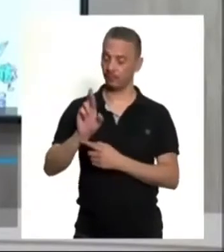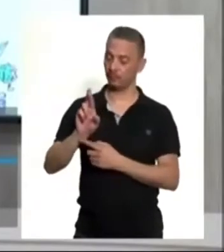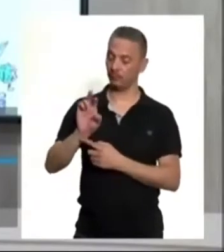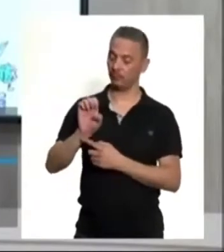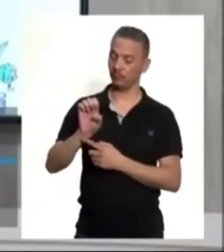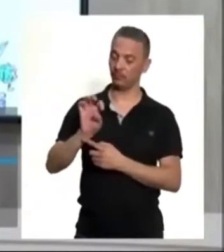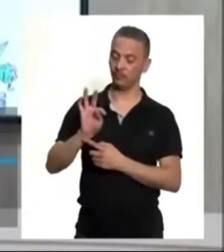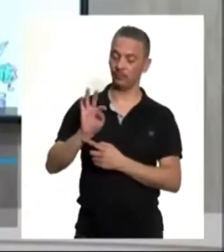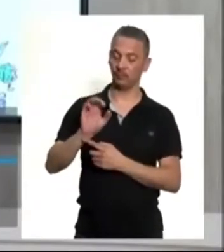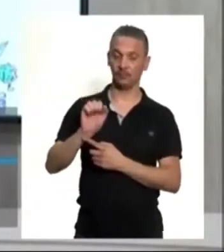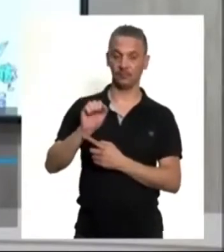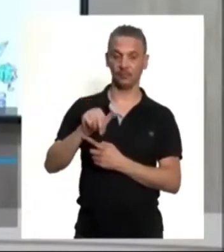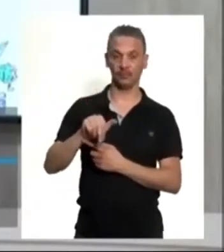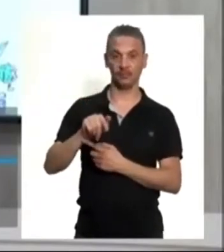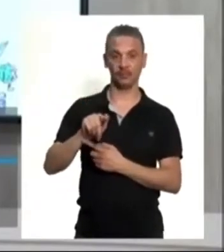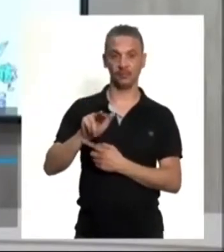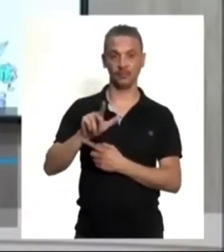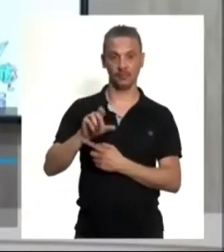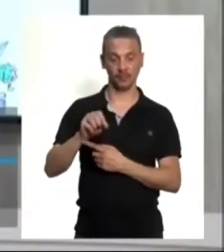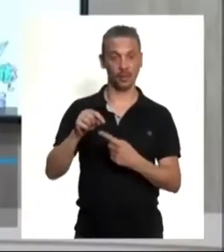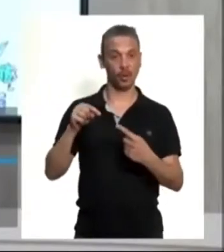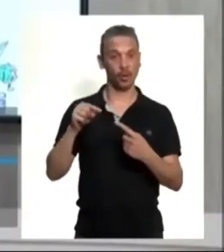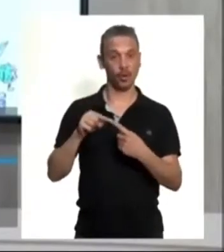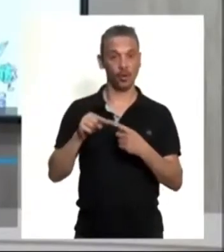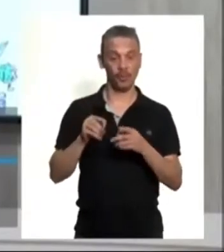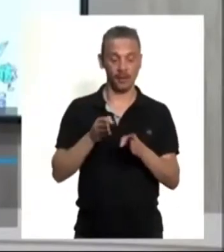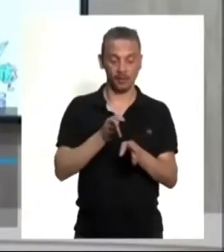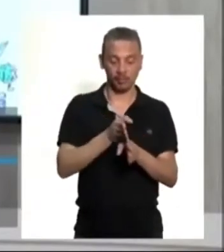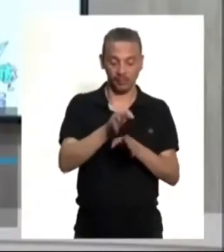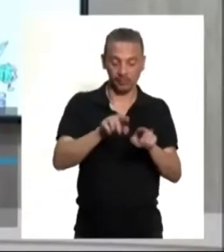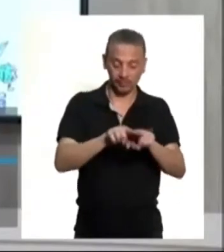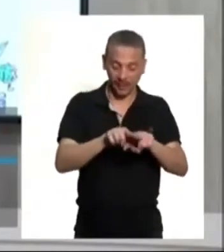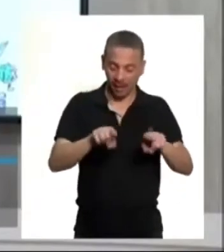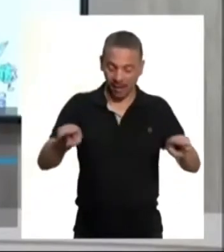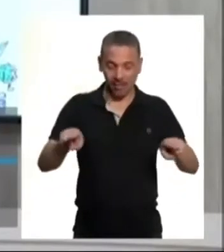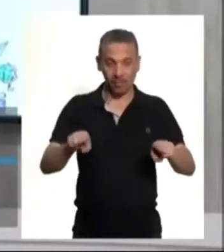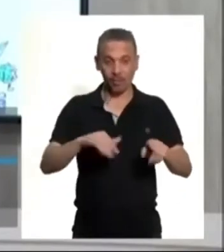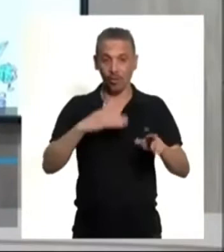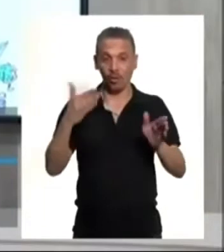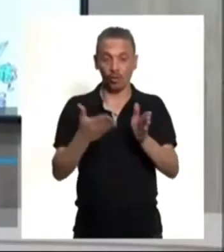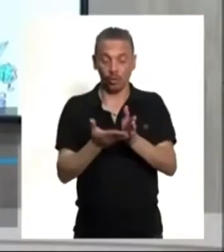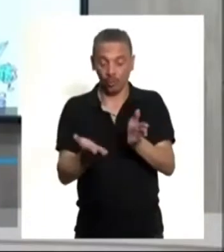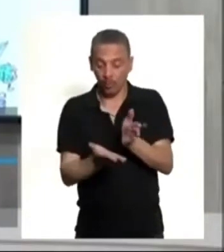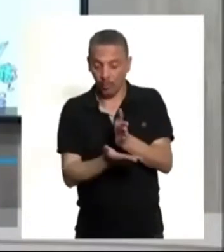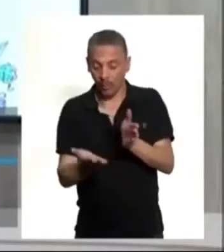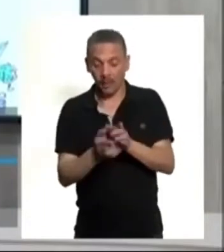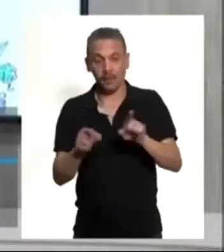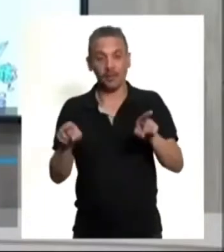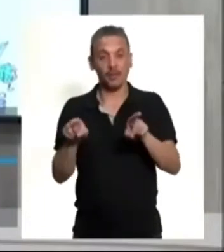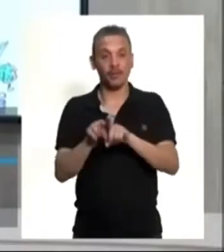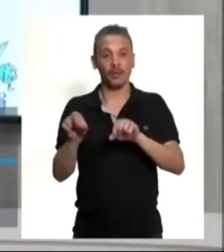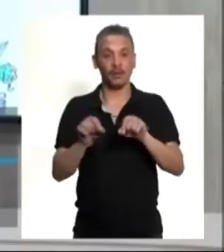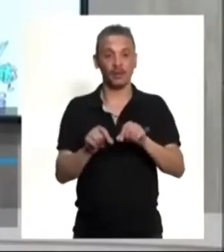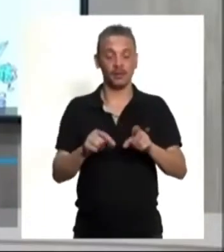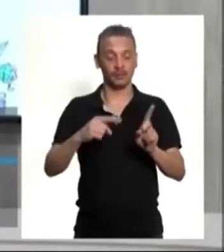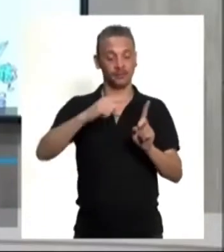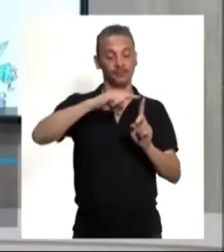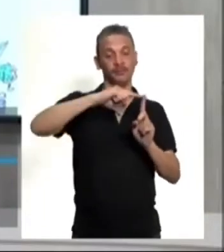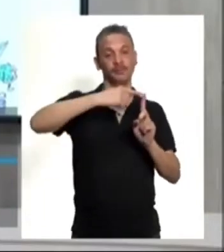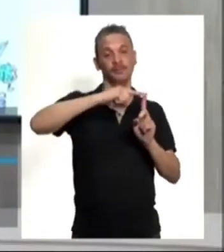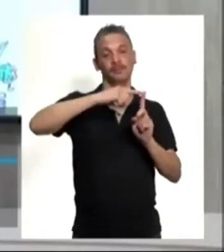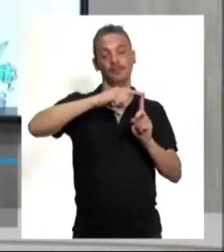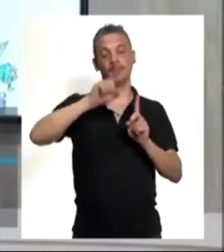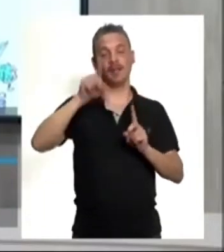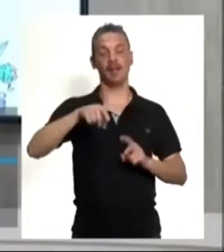de reto. Sabe o que é um retângulo? É toda a figura plana, é todo o polígono, é todo o paralelogramo em que os ângulos internos são